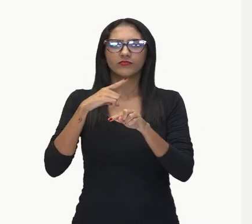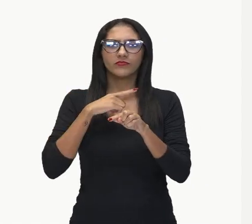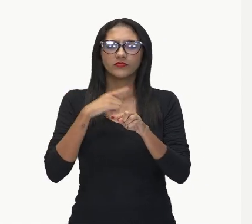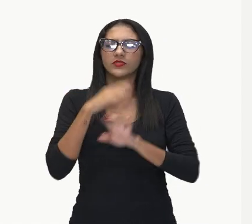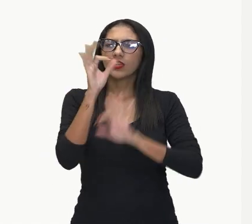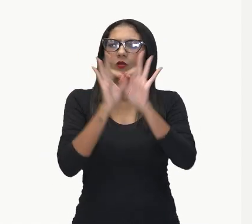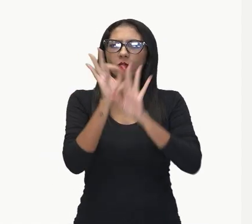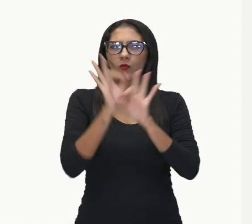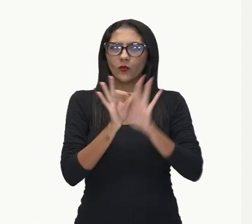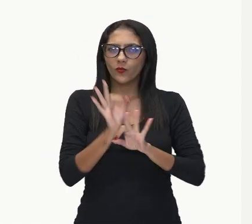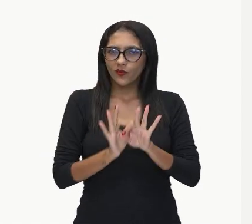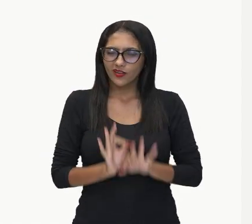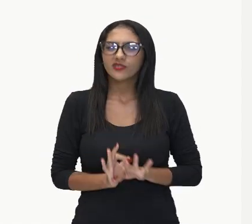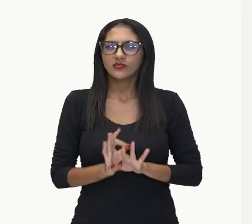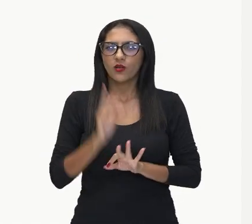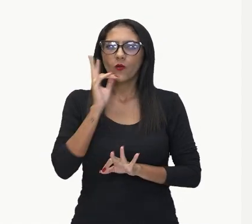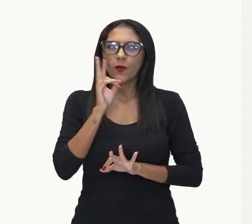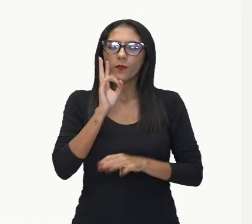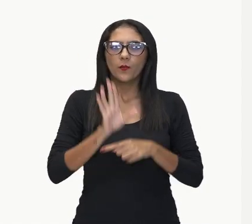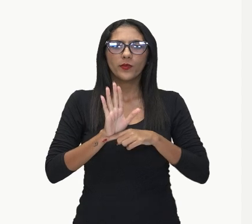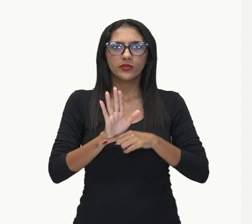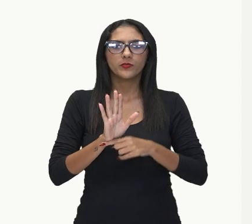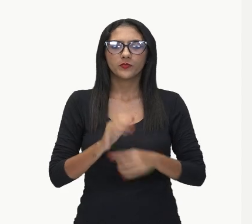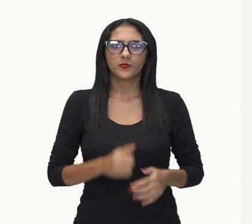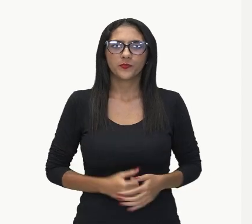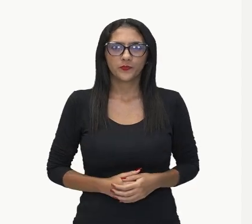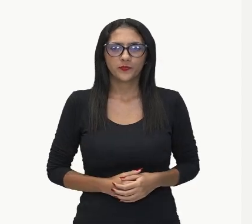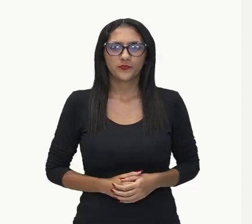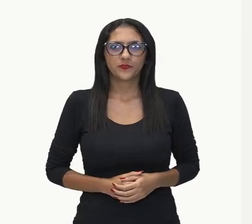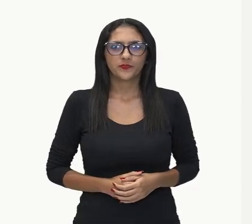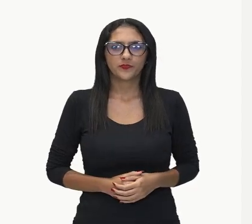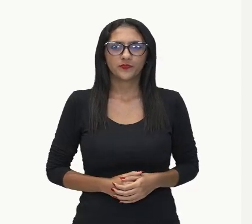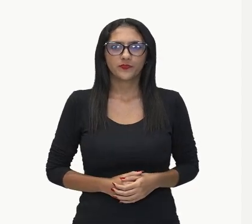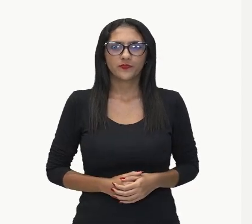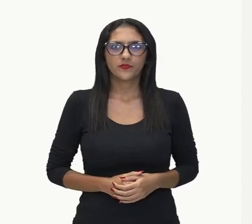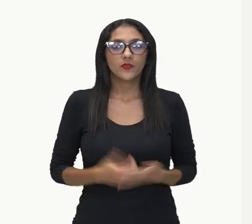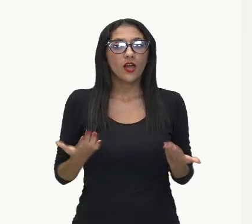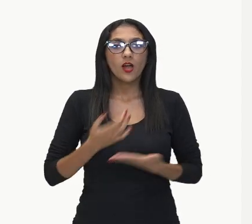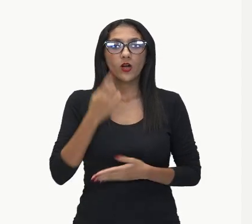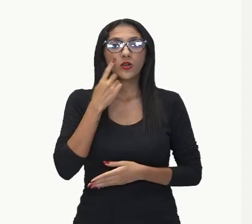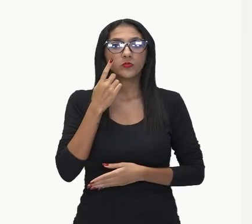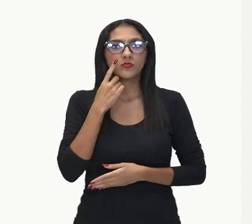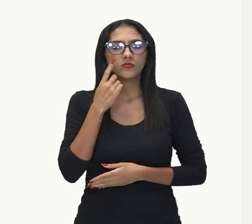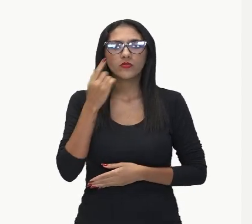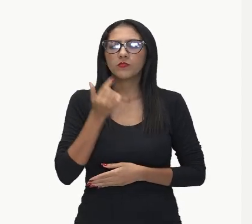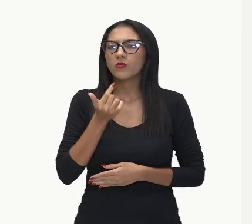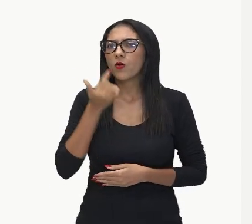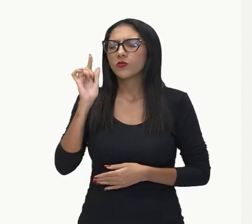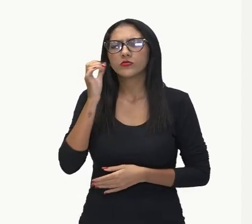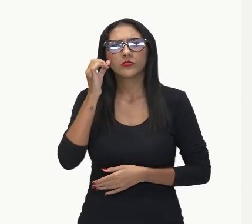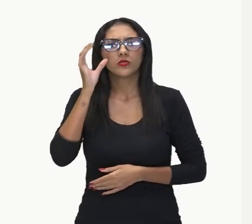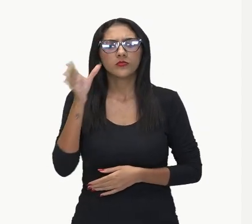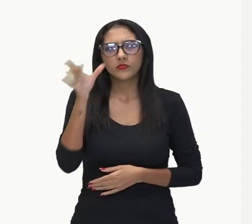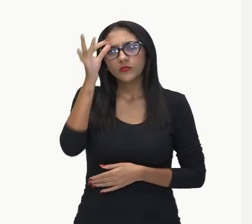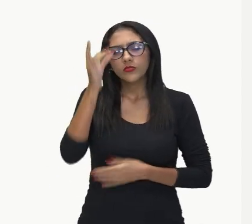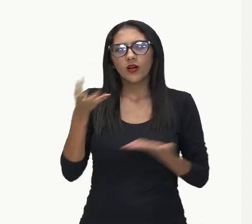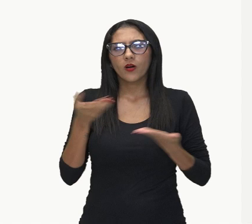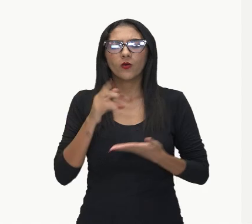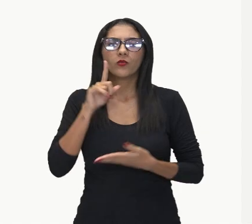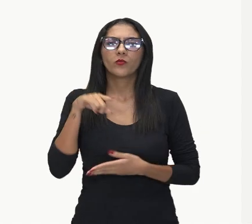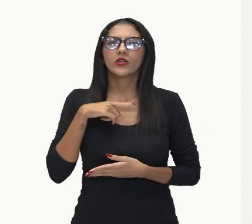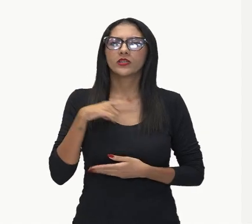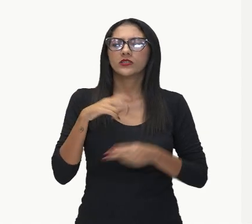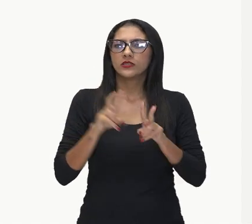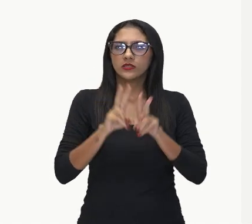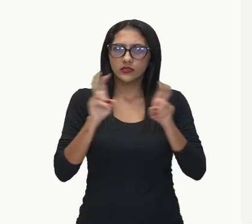certo? A nossa apresentação. Vamos expandir um pouquinho mais do nosso conhecimento relacionado ao período composto